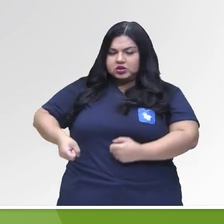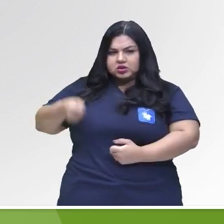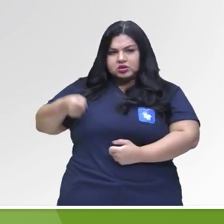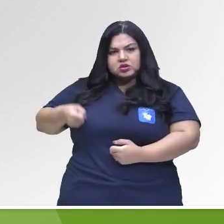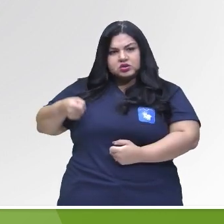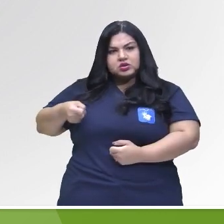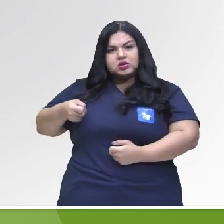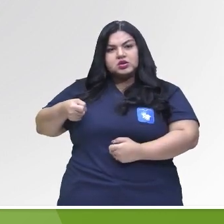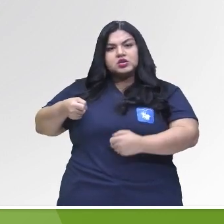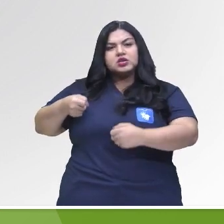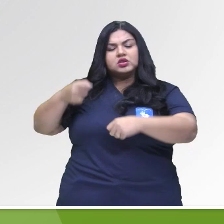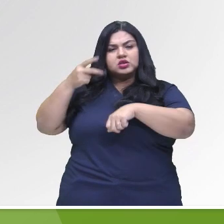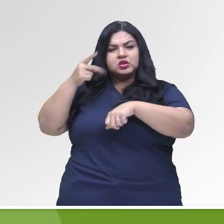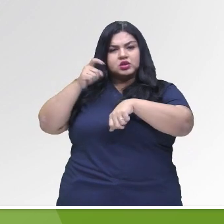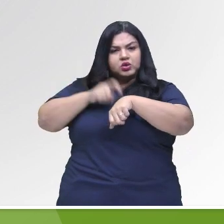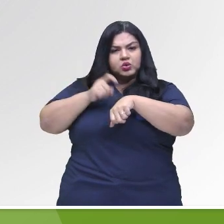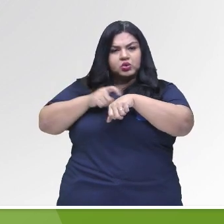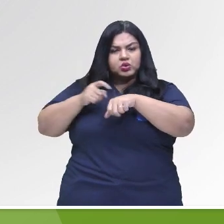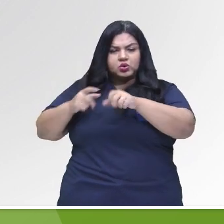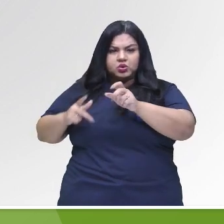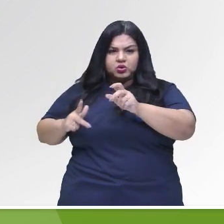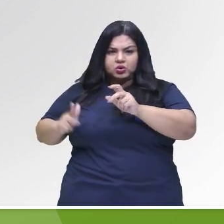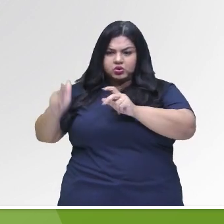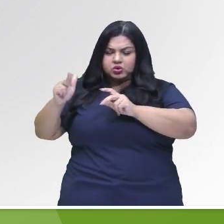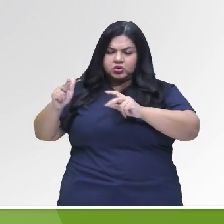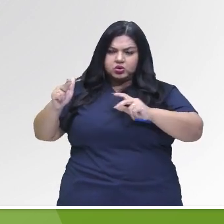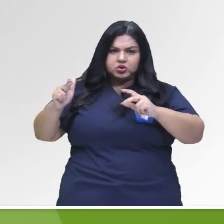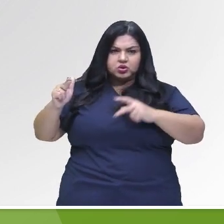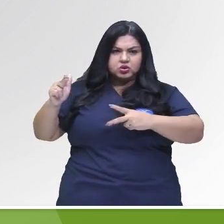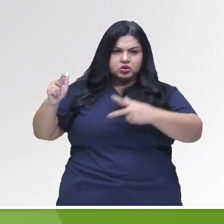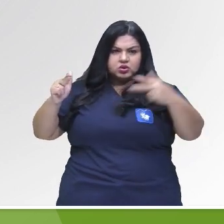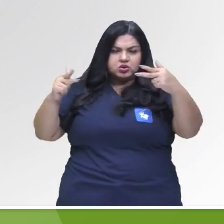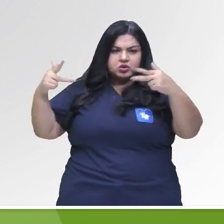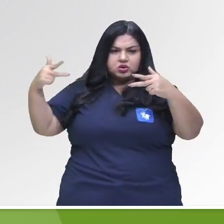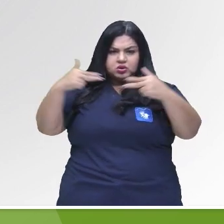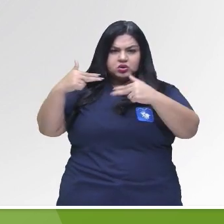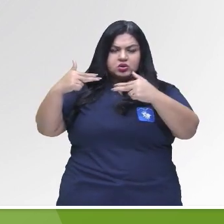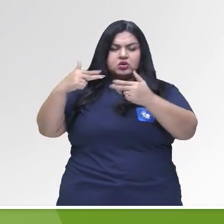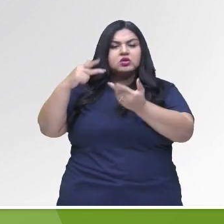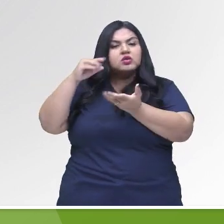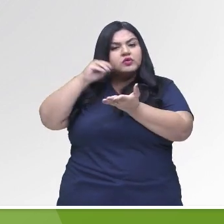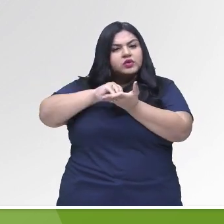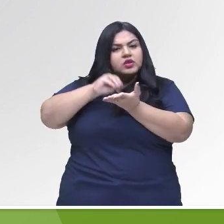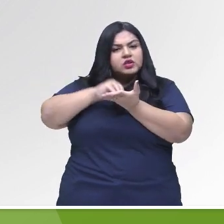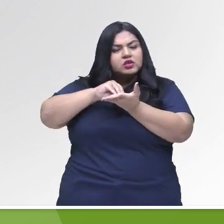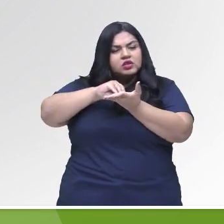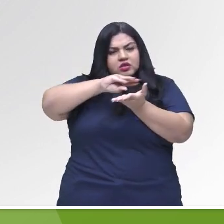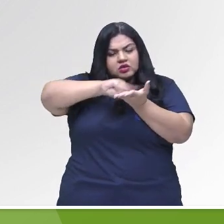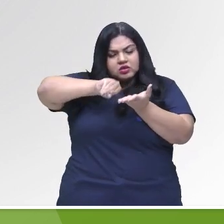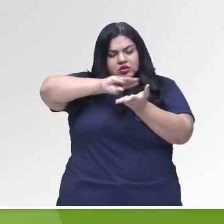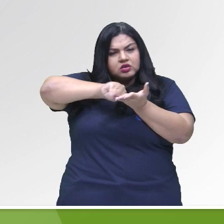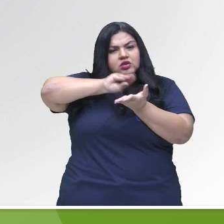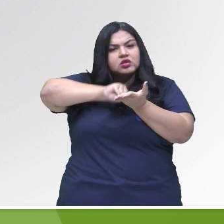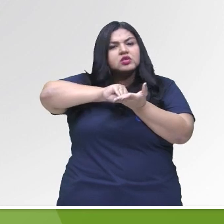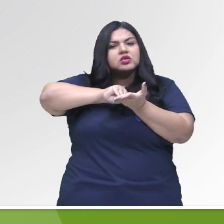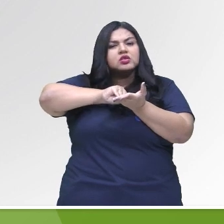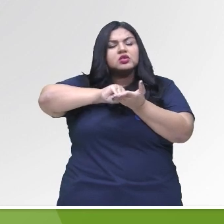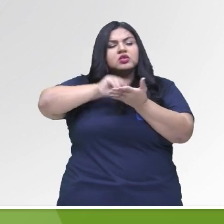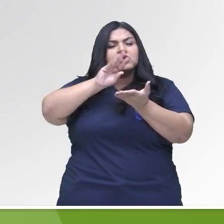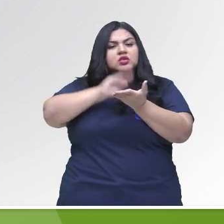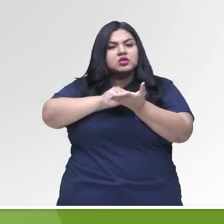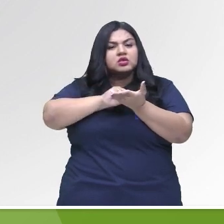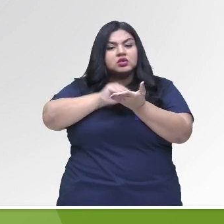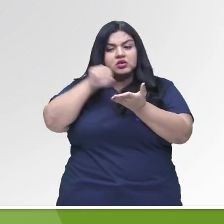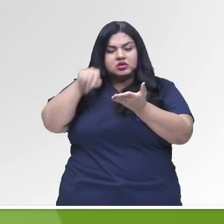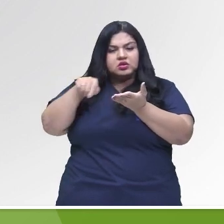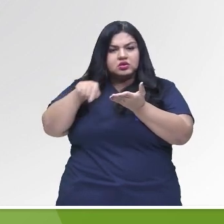produzida, e na hora do corte, né, quando corta as alcinhas, sobra um resíduo, né, sobra uma quantidade de polímero. E aí